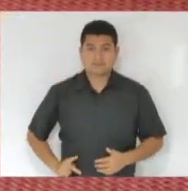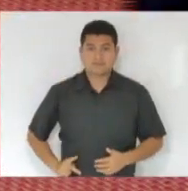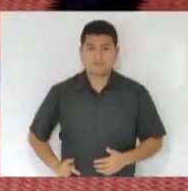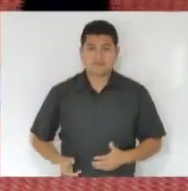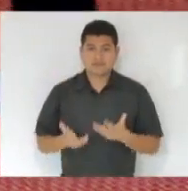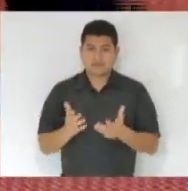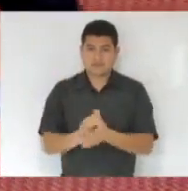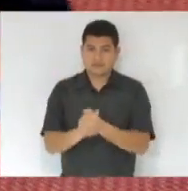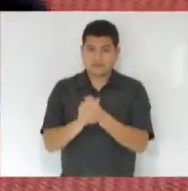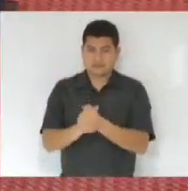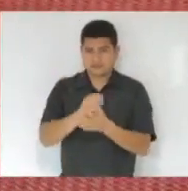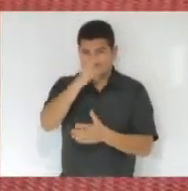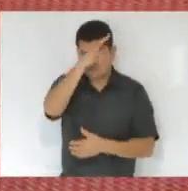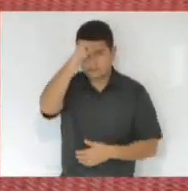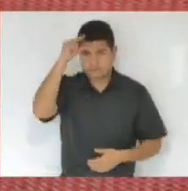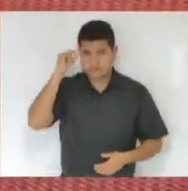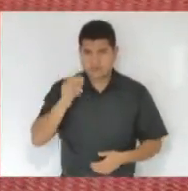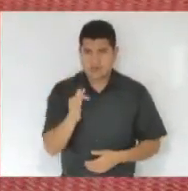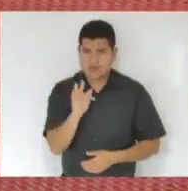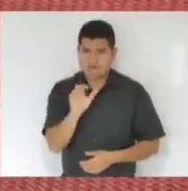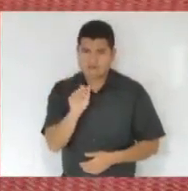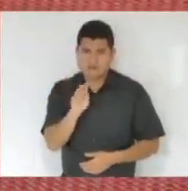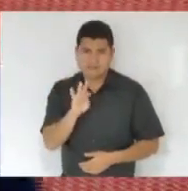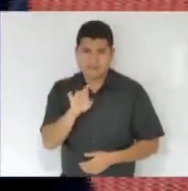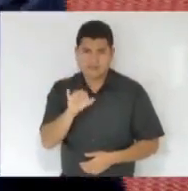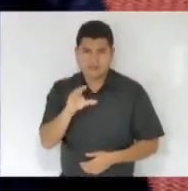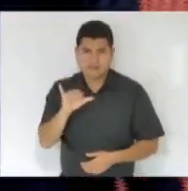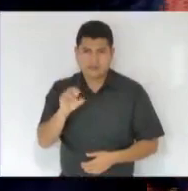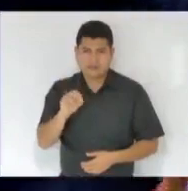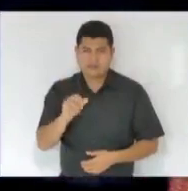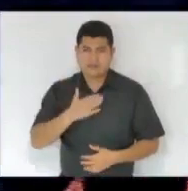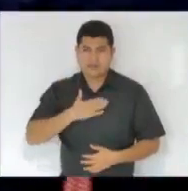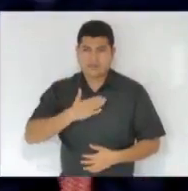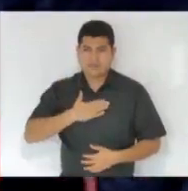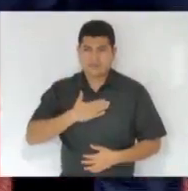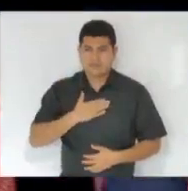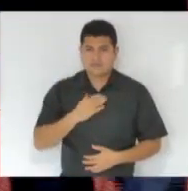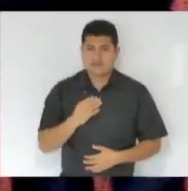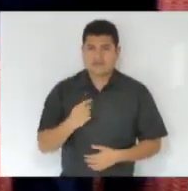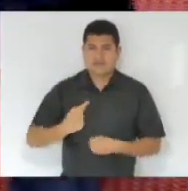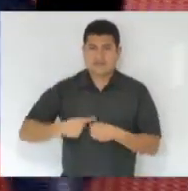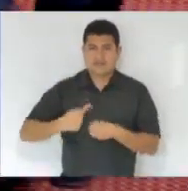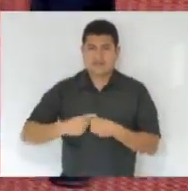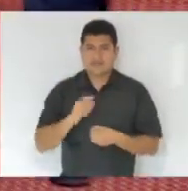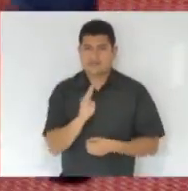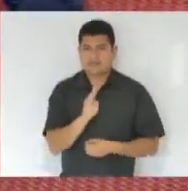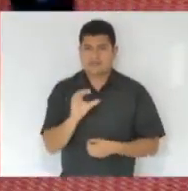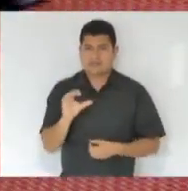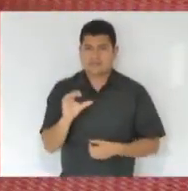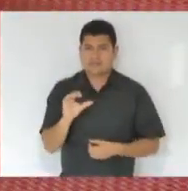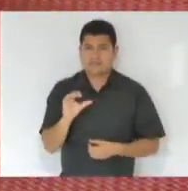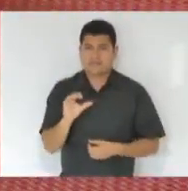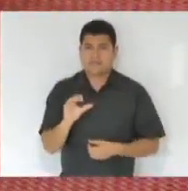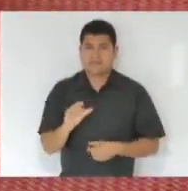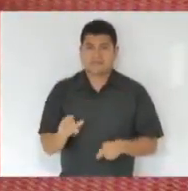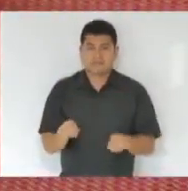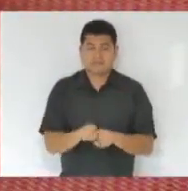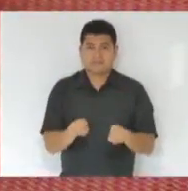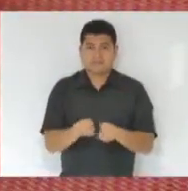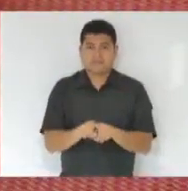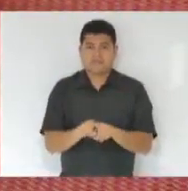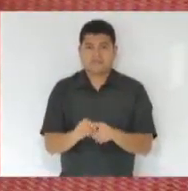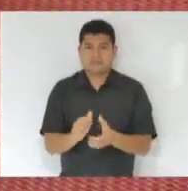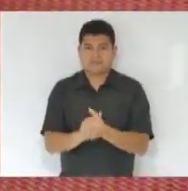saudar o prefeito Fabrício, prefeito da minha cidade de Balneário Camboriú. Saudar também aqui